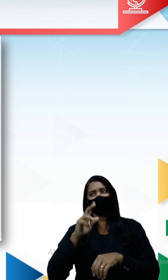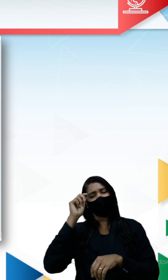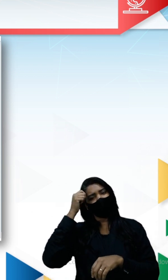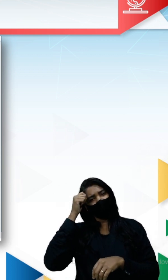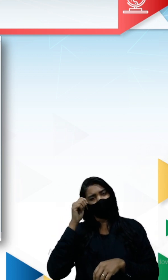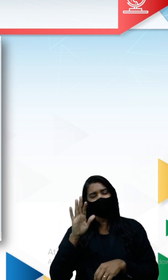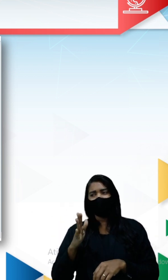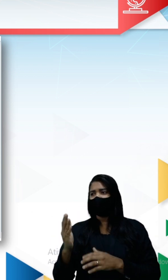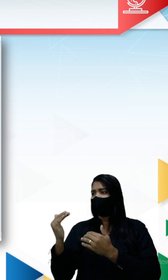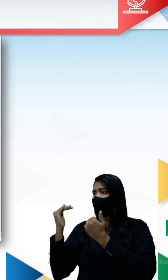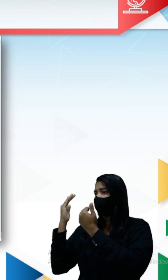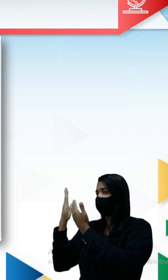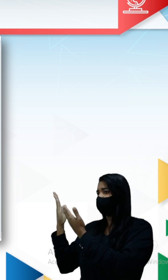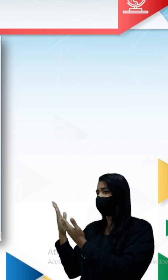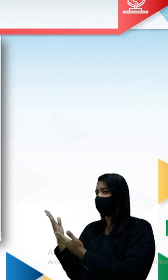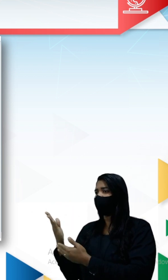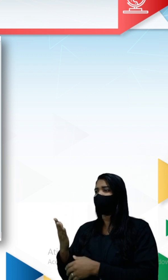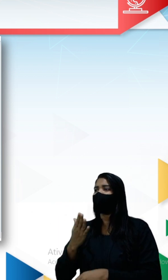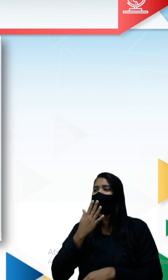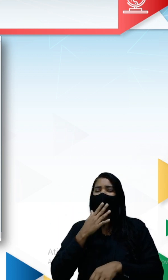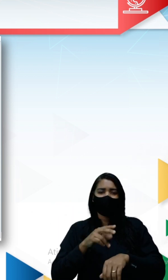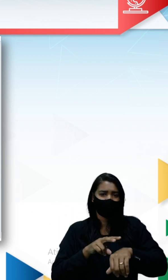meio estranho, mas meus amores,